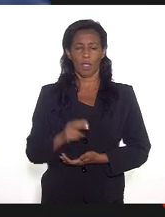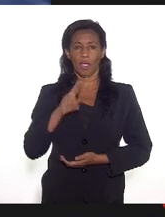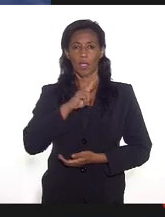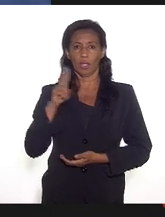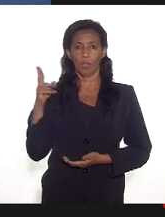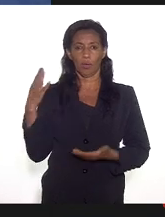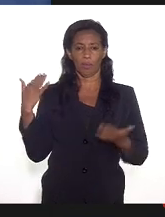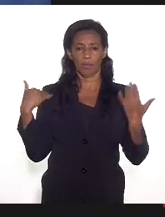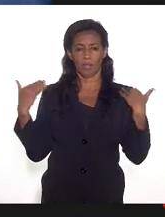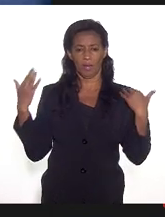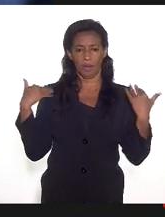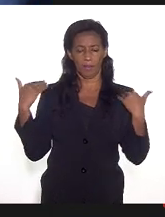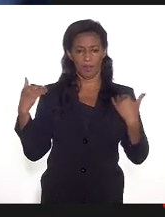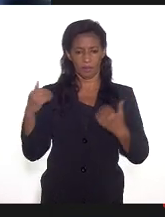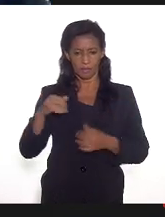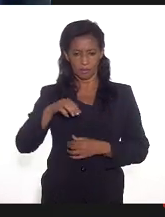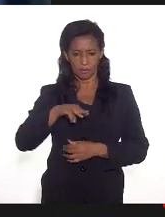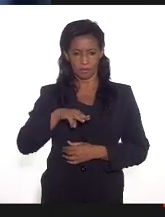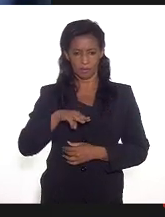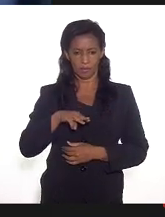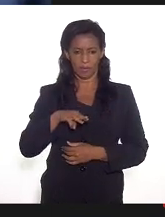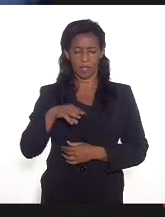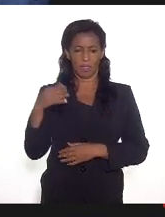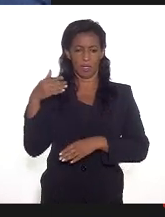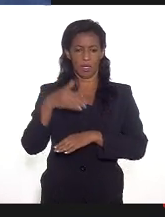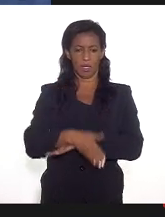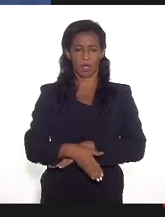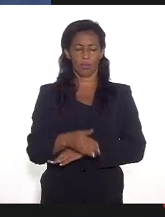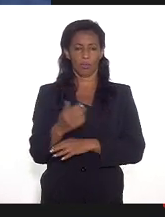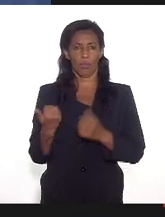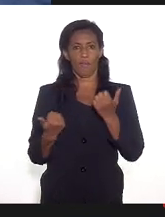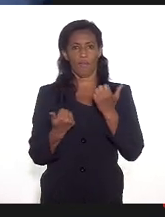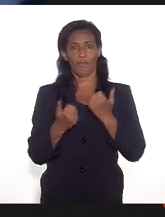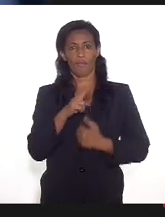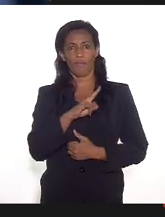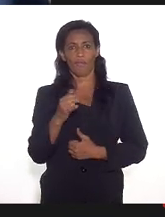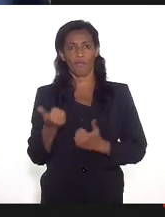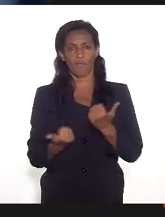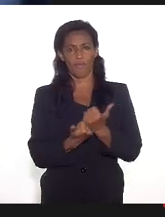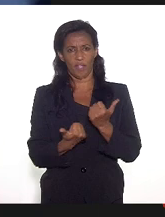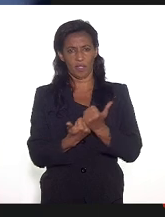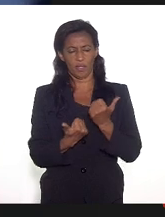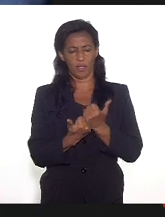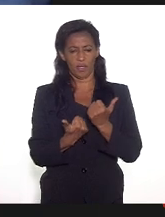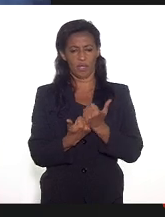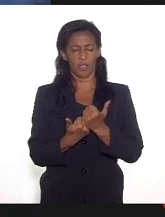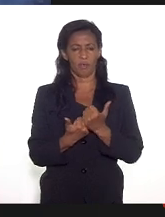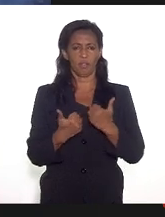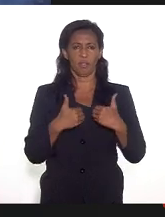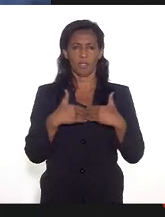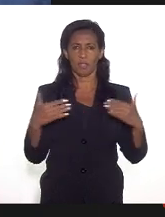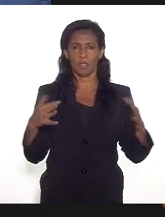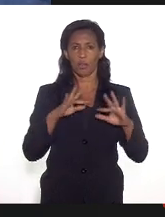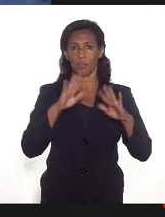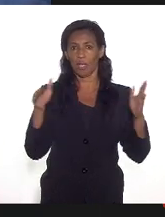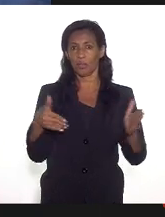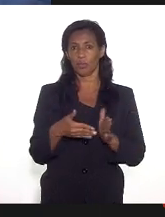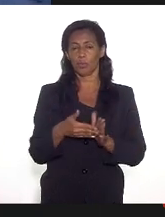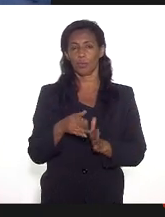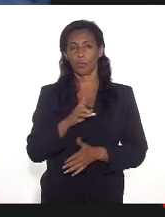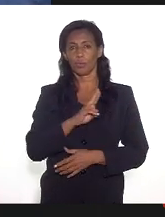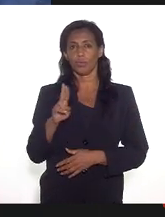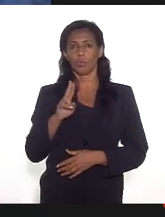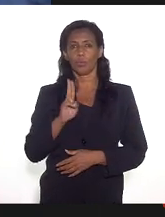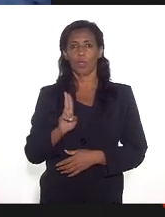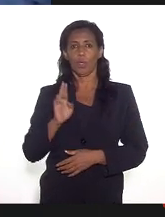magnífica reitora, professora Luanda Moraes, e do nosso vice-reitor, professor Darino Embomuceno, saudar a todos em nome da UESO, a começar